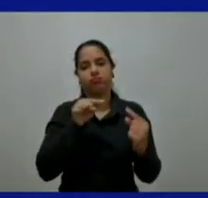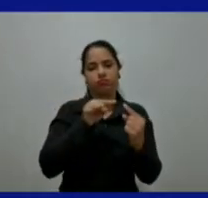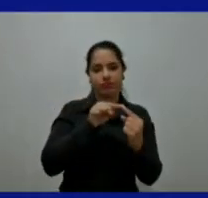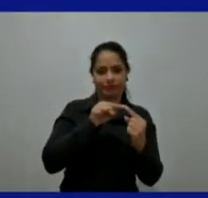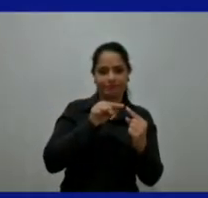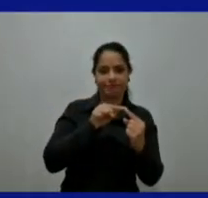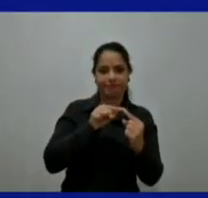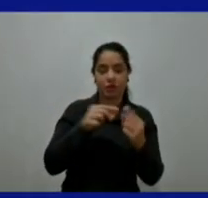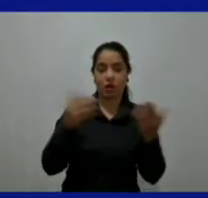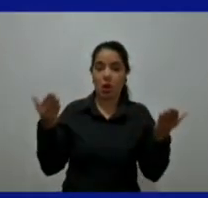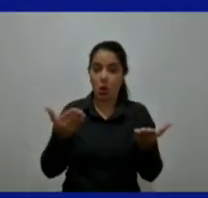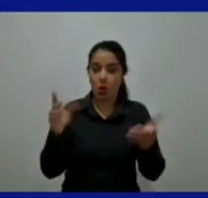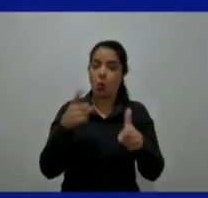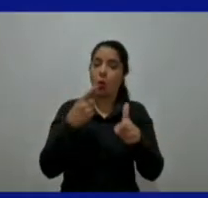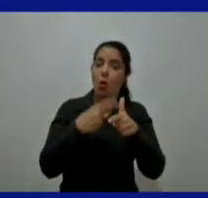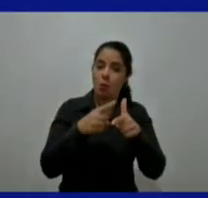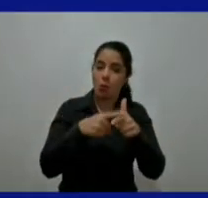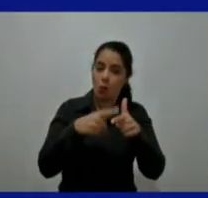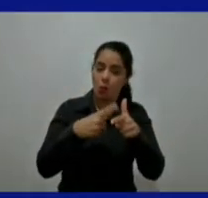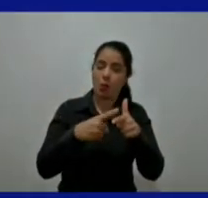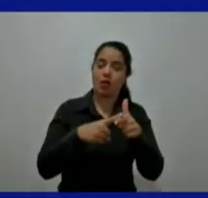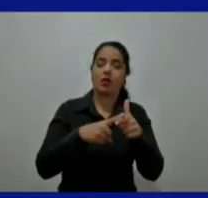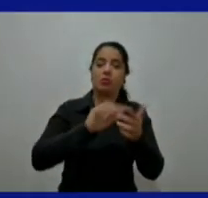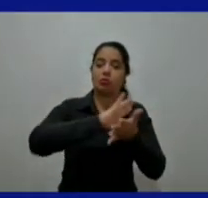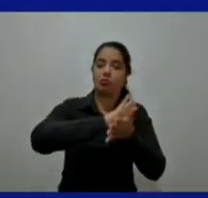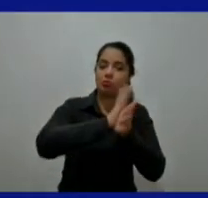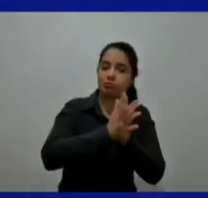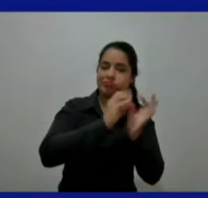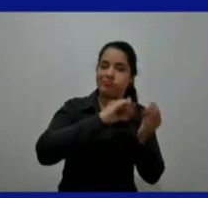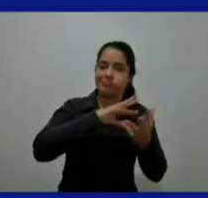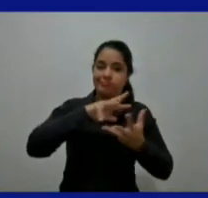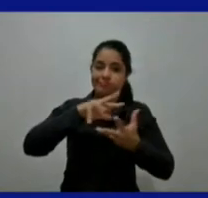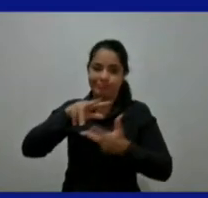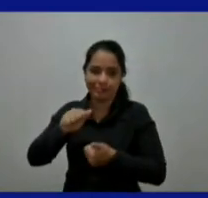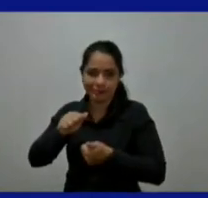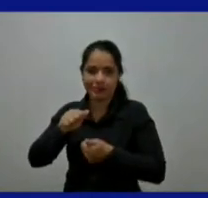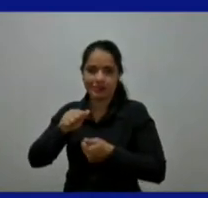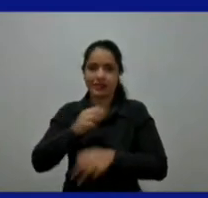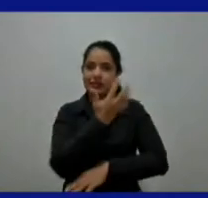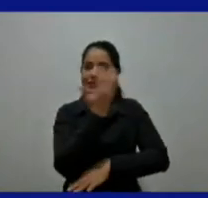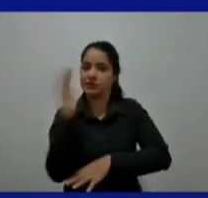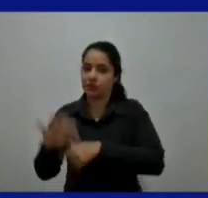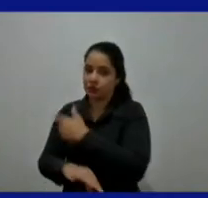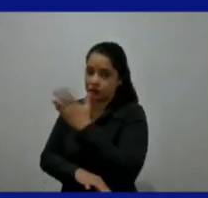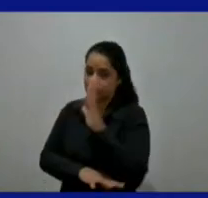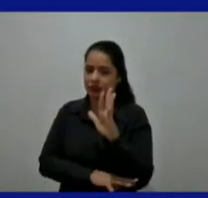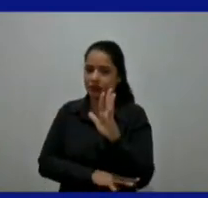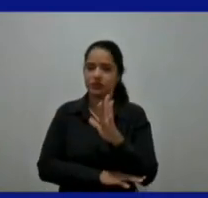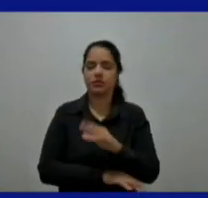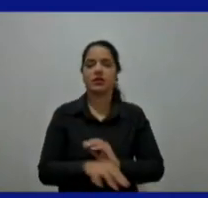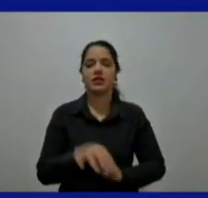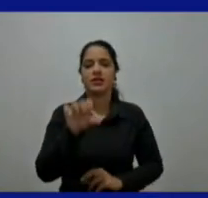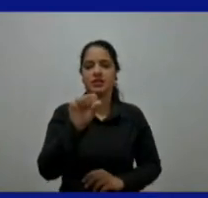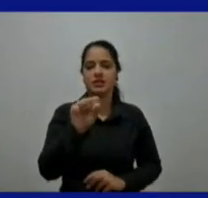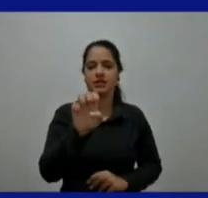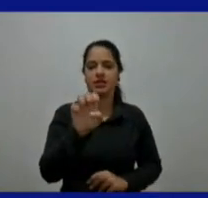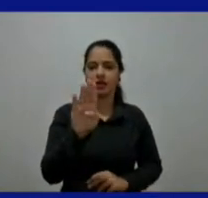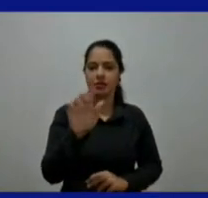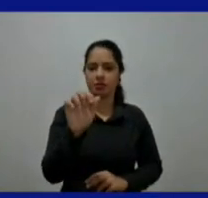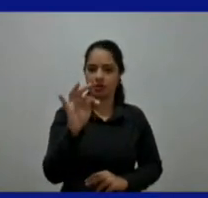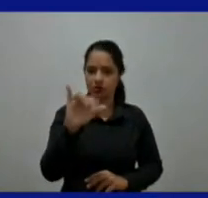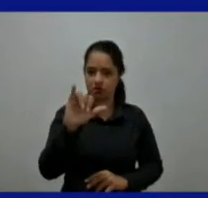globais. O Sebastião Salgado provavelmente vai falar dela, vai falar da Amazônia, vai falar do aquecimento